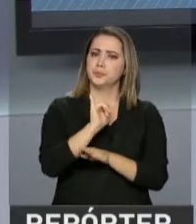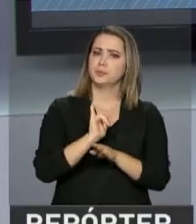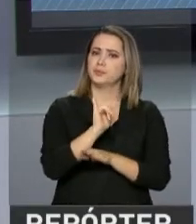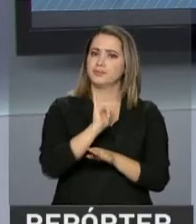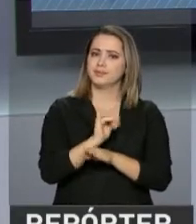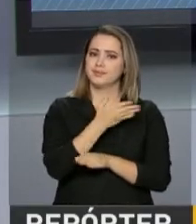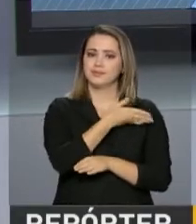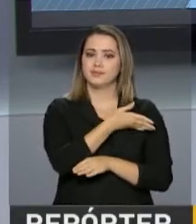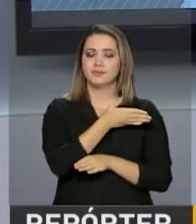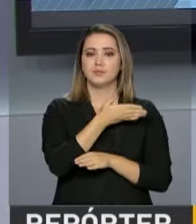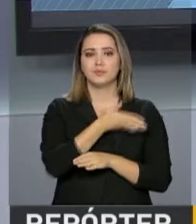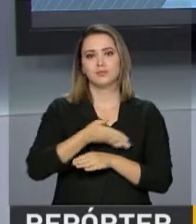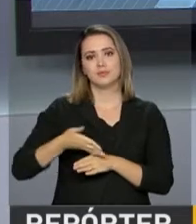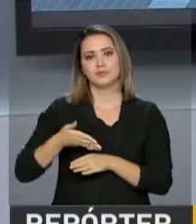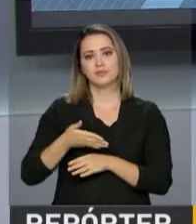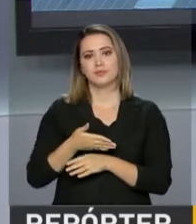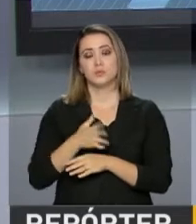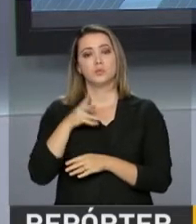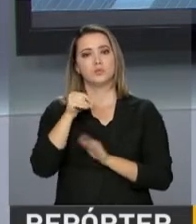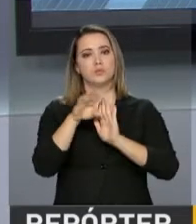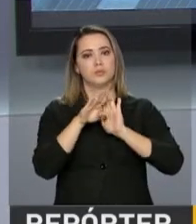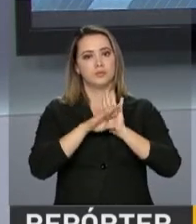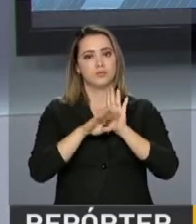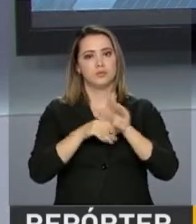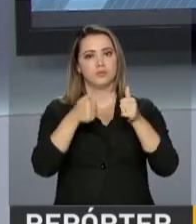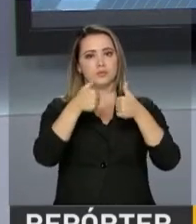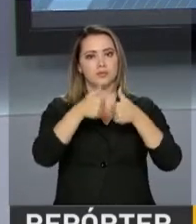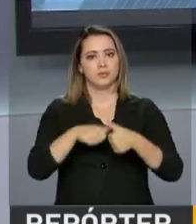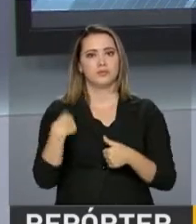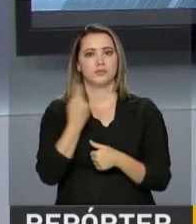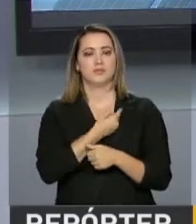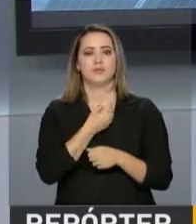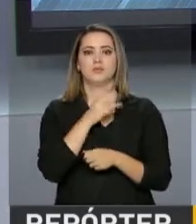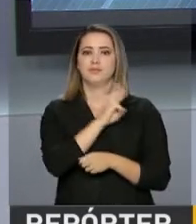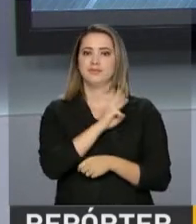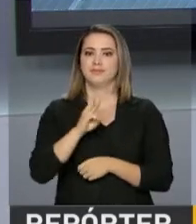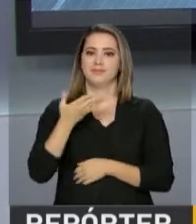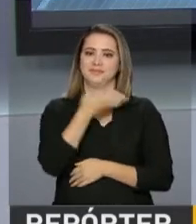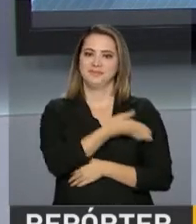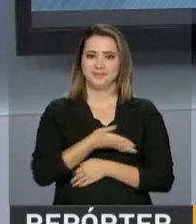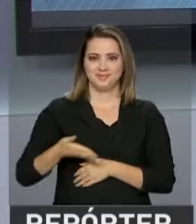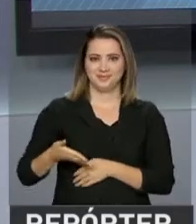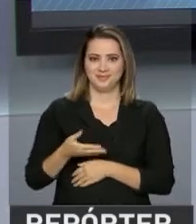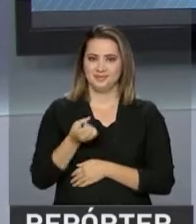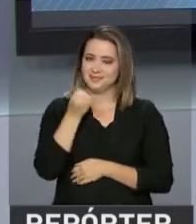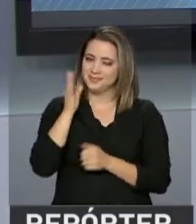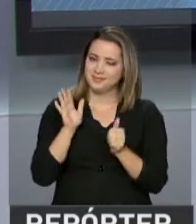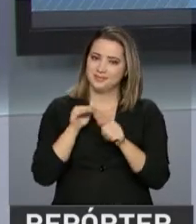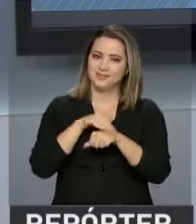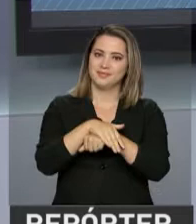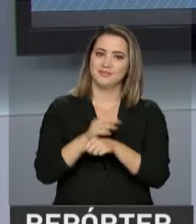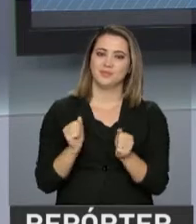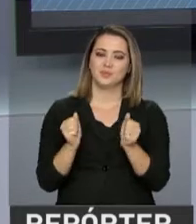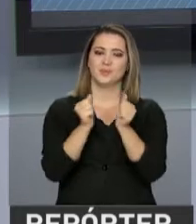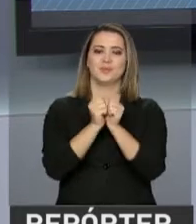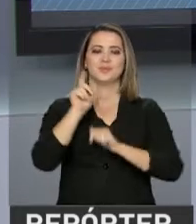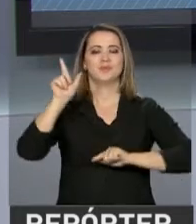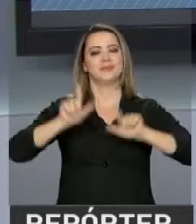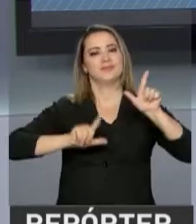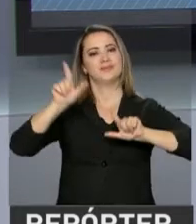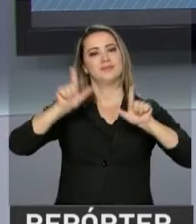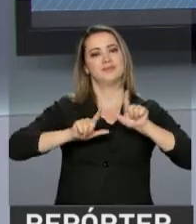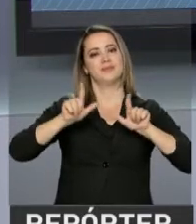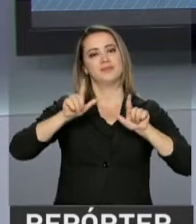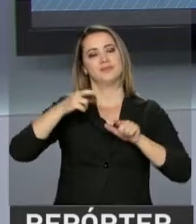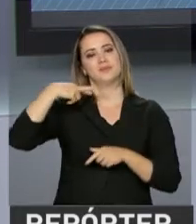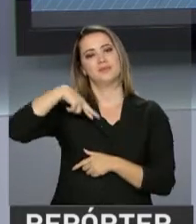é só acessar o nosso canal do youtube toda a programação também está em nossa página na internet boa noite pra você e continue com